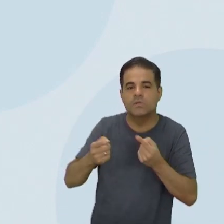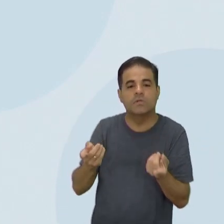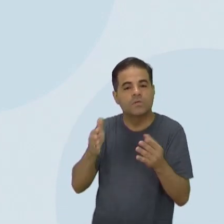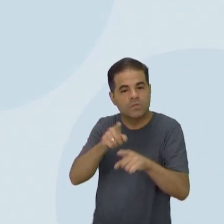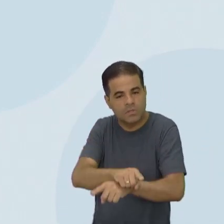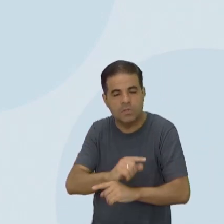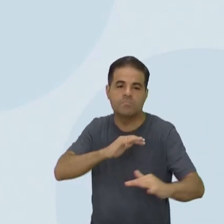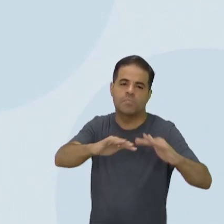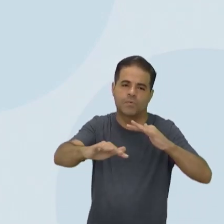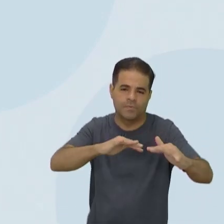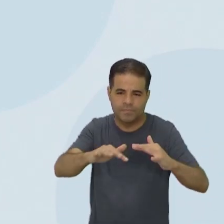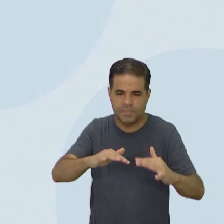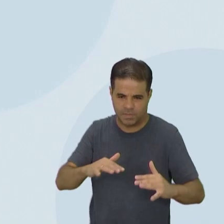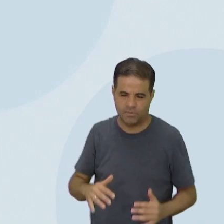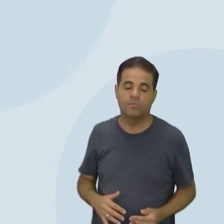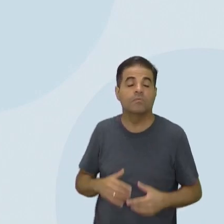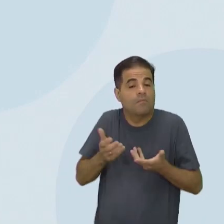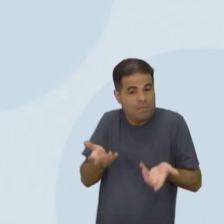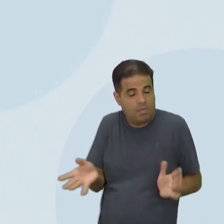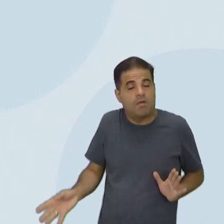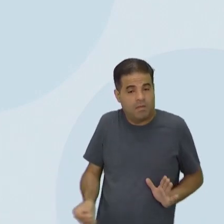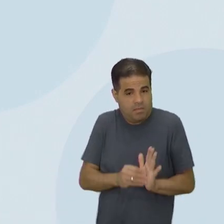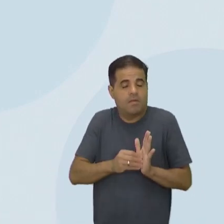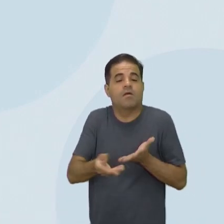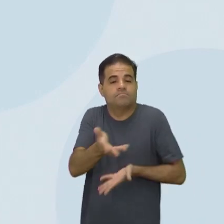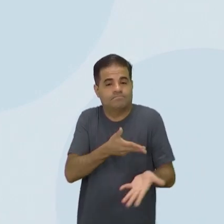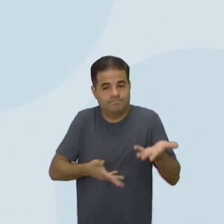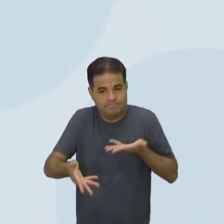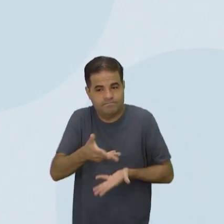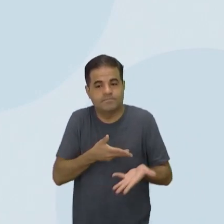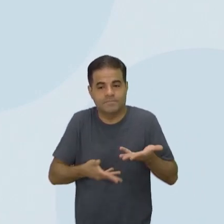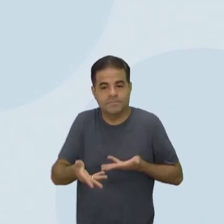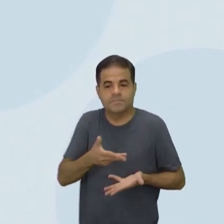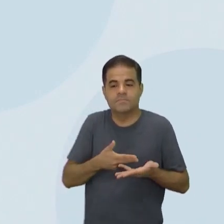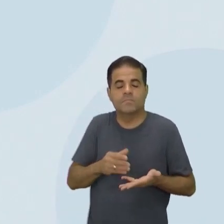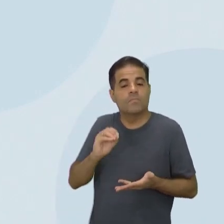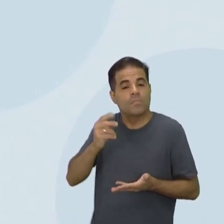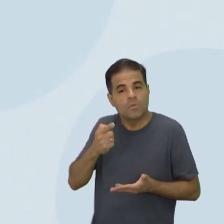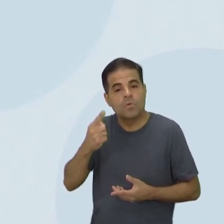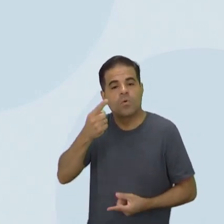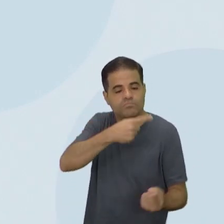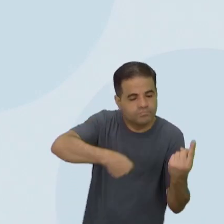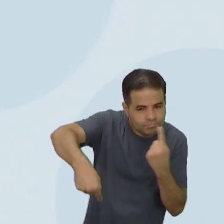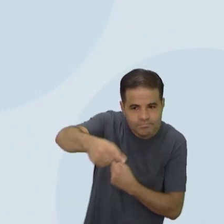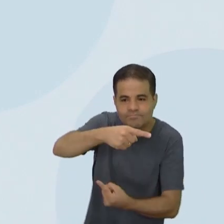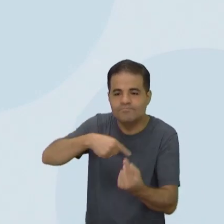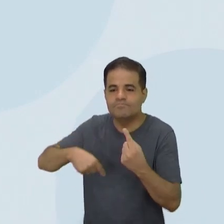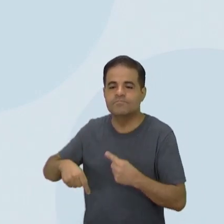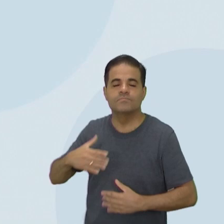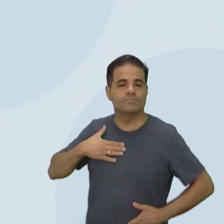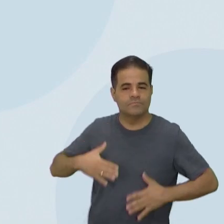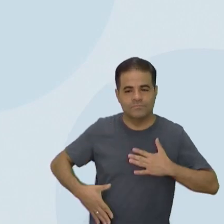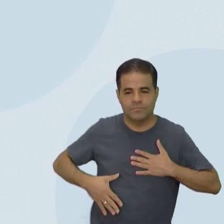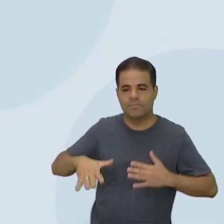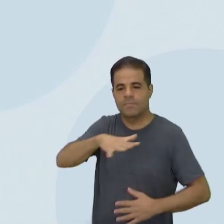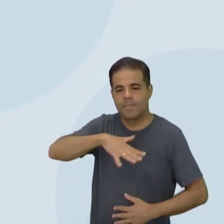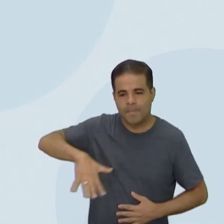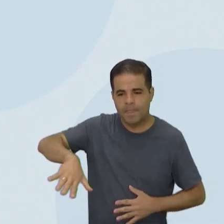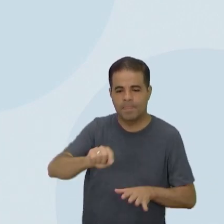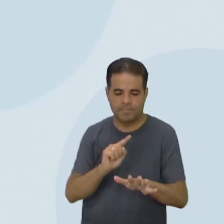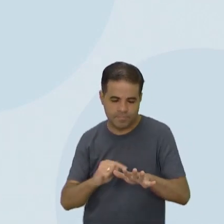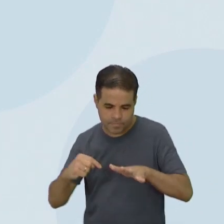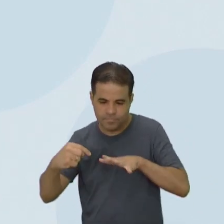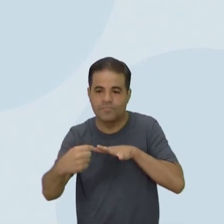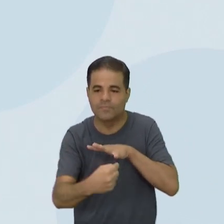compreensão do movimento angular, que está associado à rotação ou ao giro de um corpo em torno de um